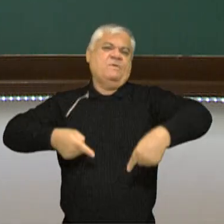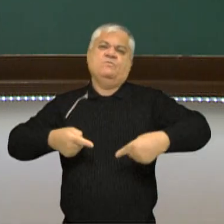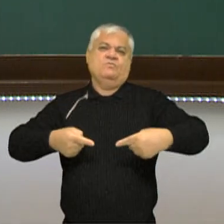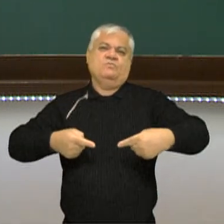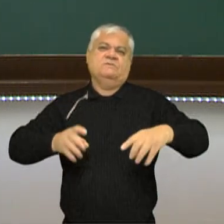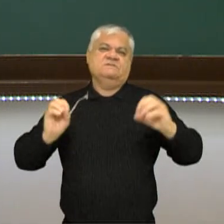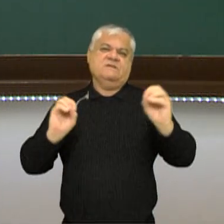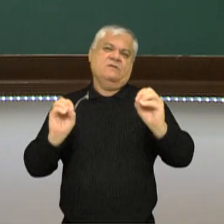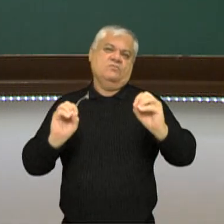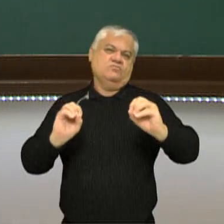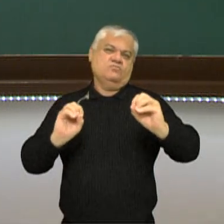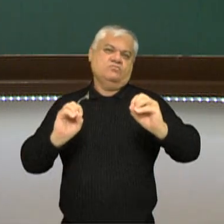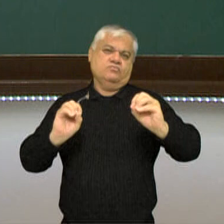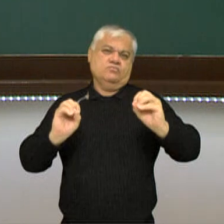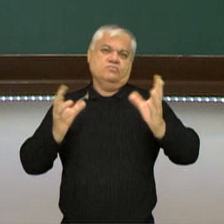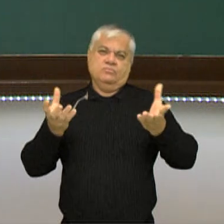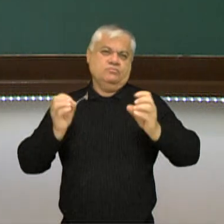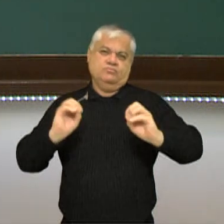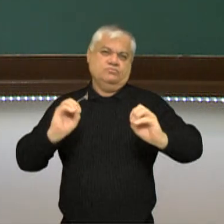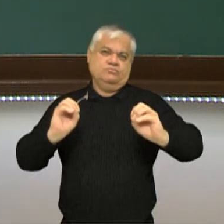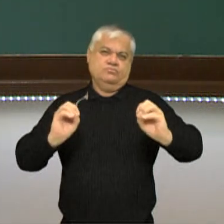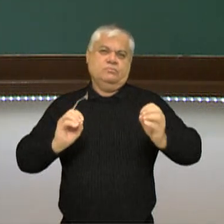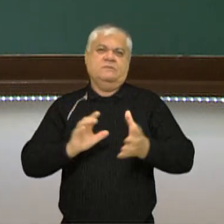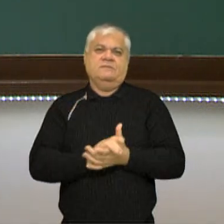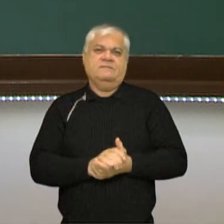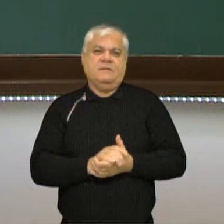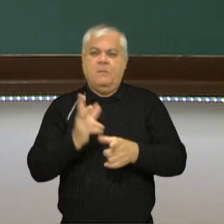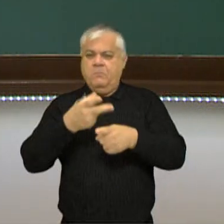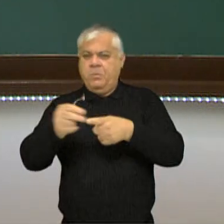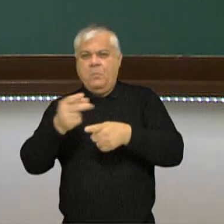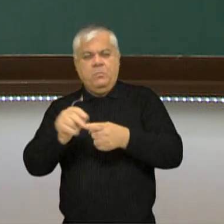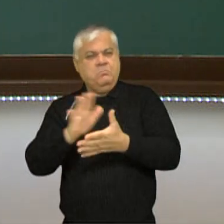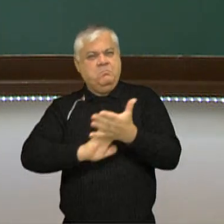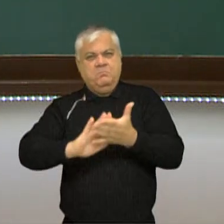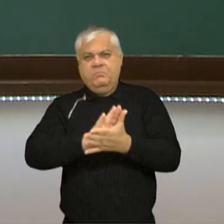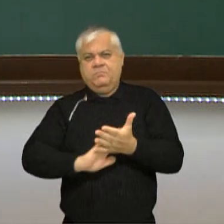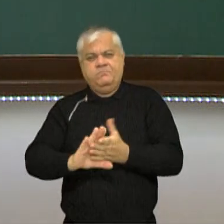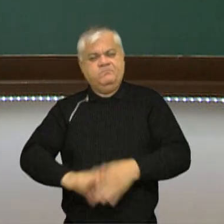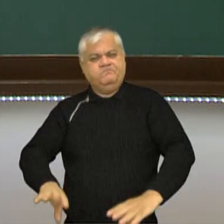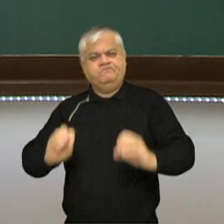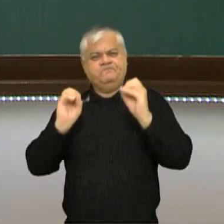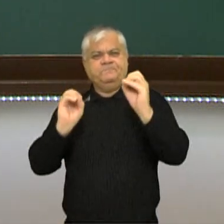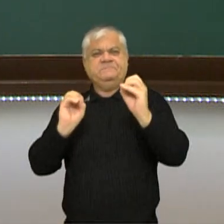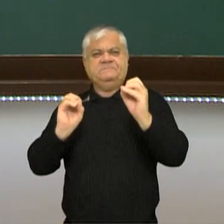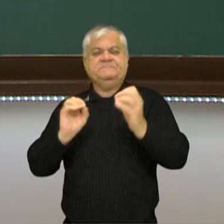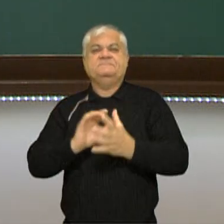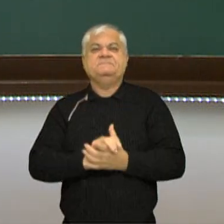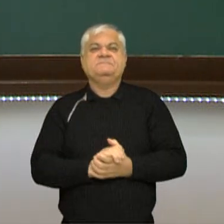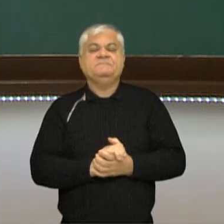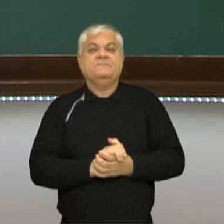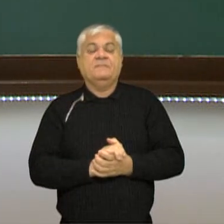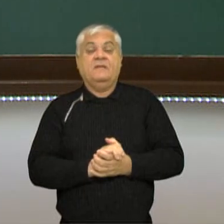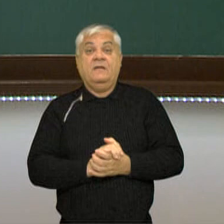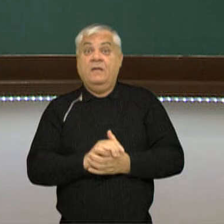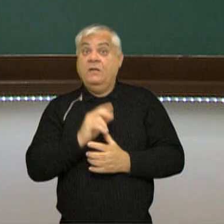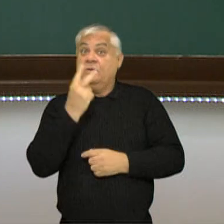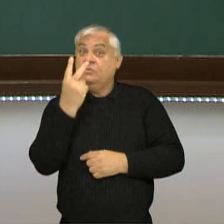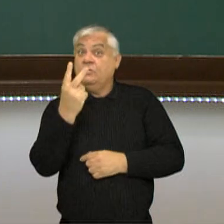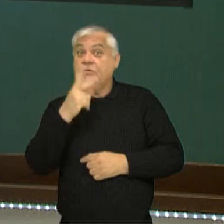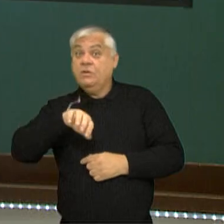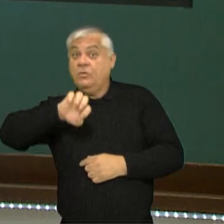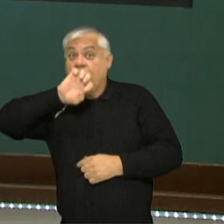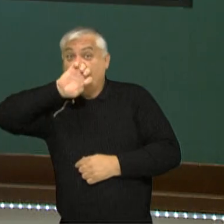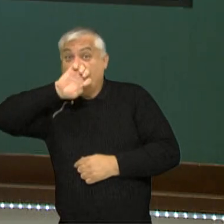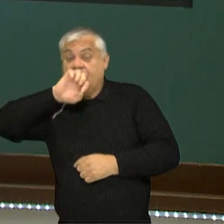partida terminou e nós temos um empate, tá? Com 2 bispos, o mate já é possível.